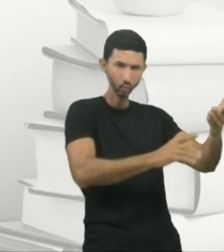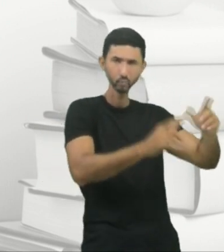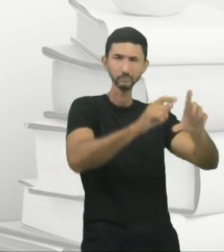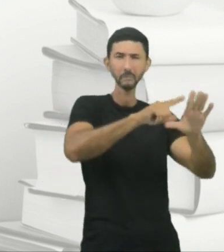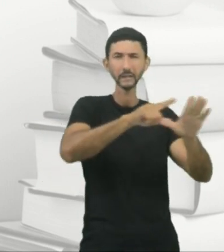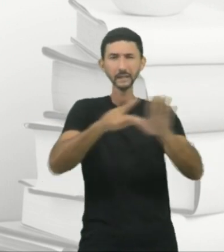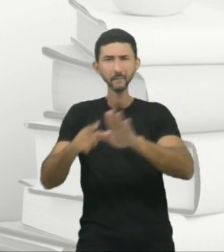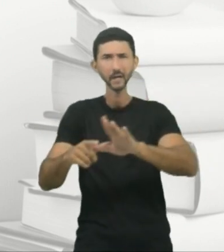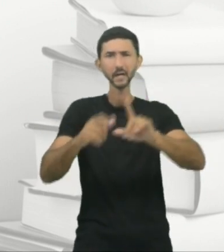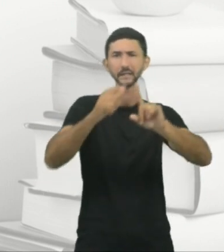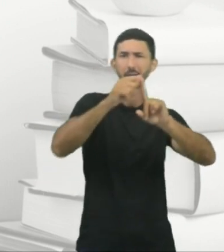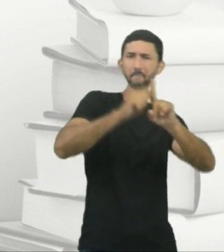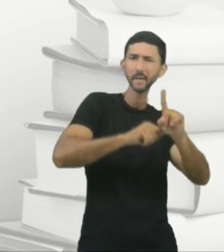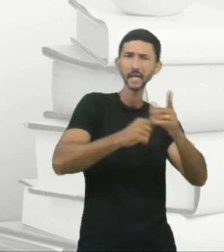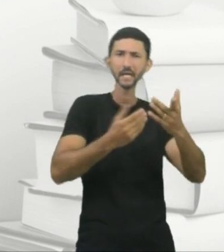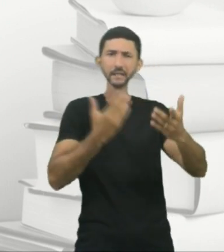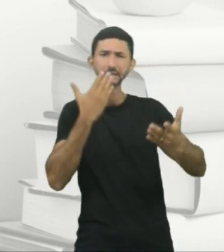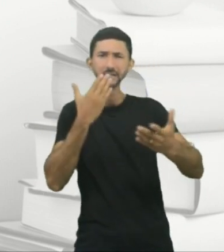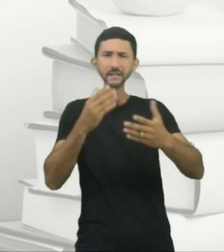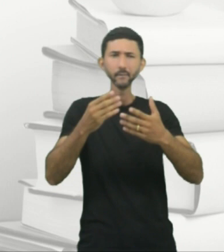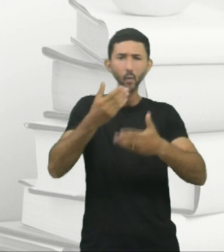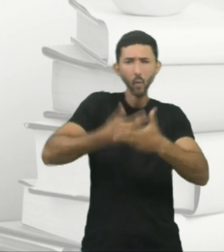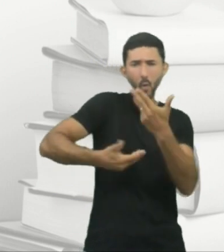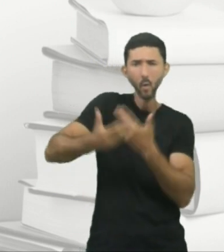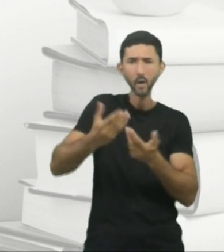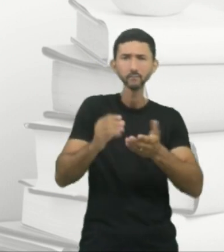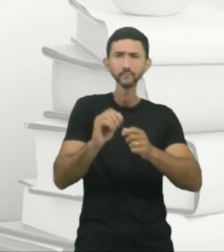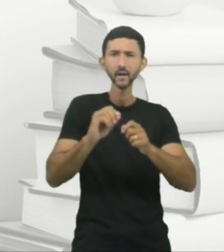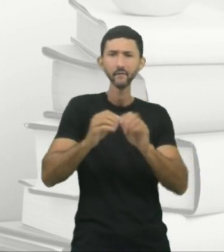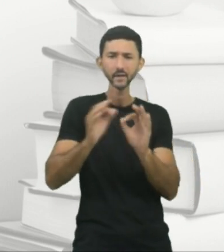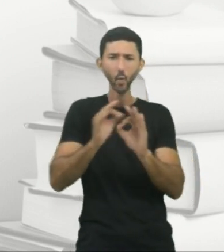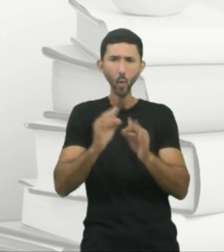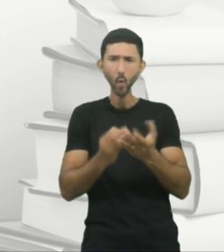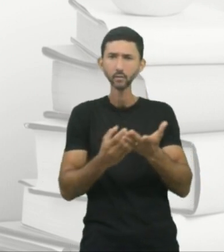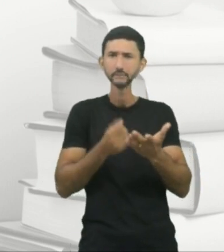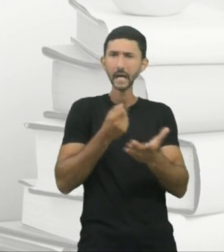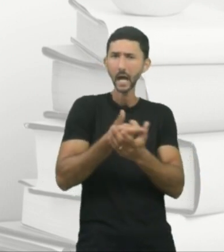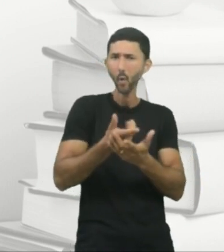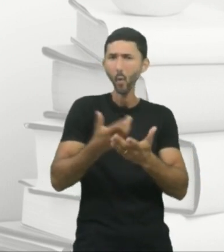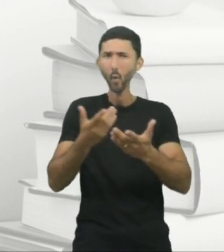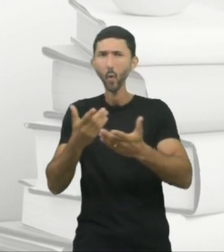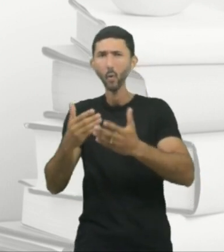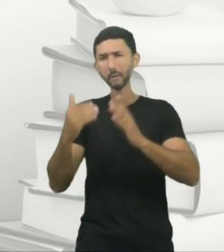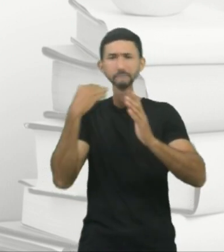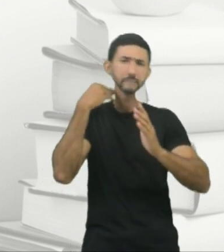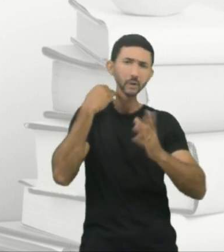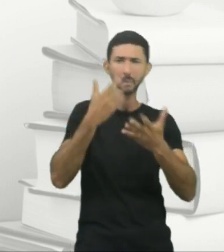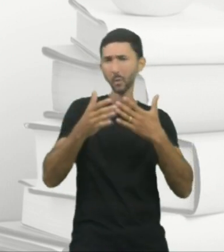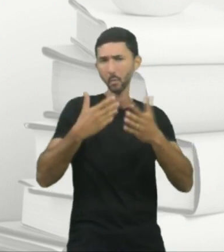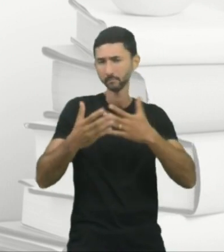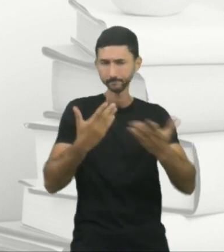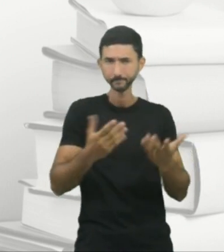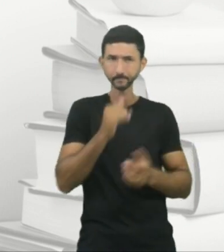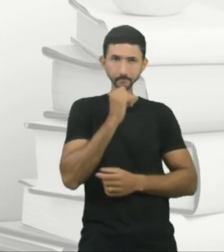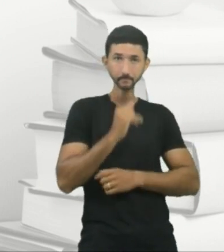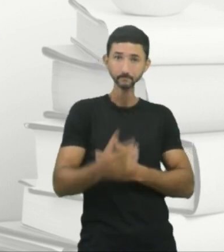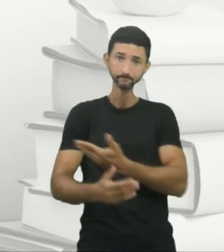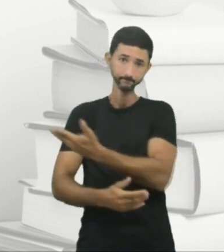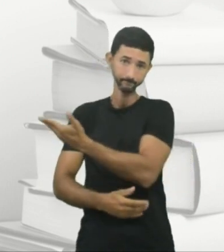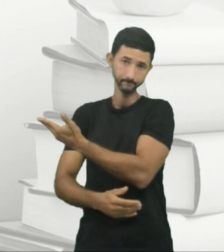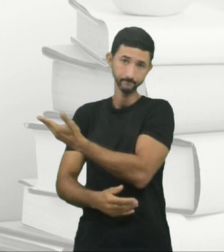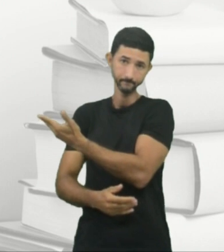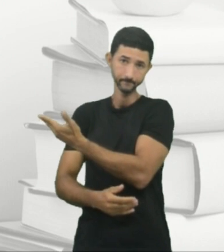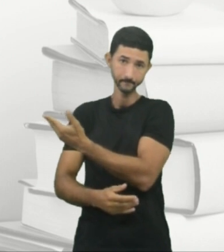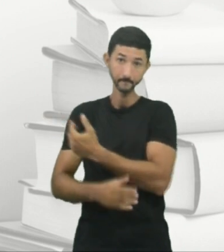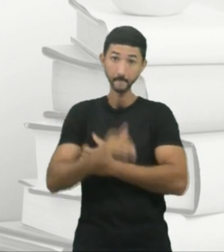de uma semana, é que tipo de transações são feitas naquela conta. E eu trouxe aqui um exemplo,